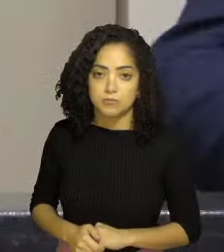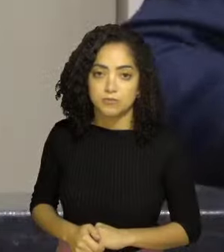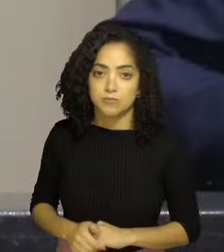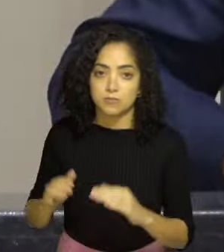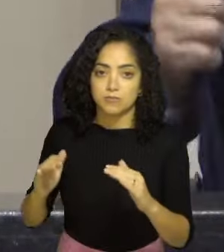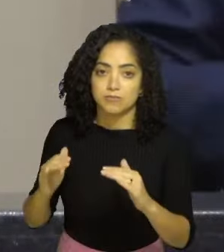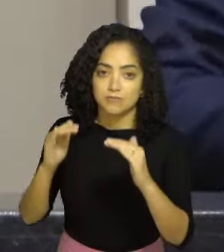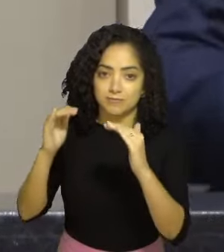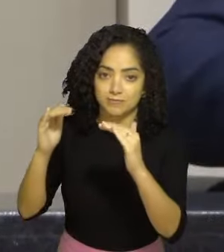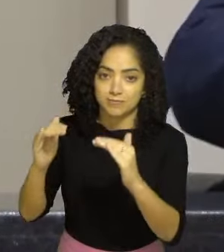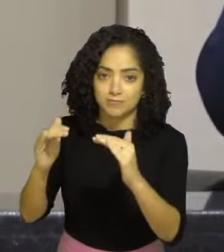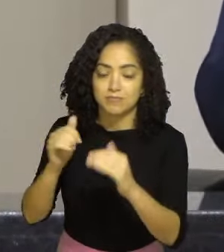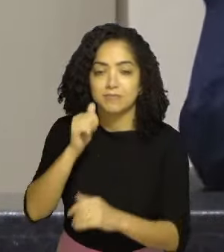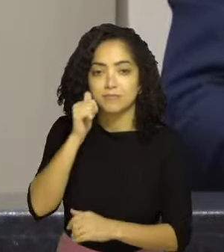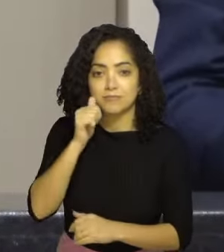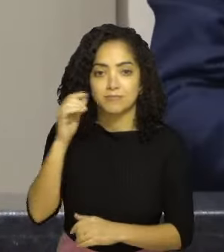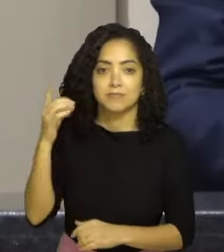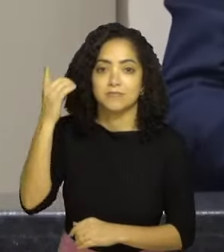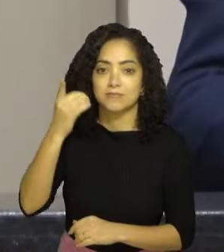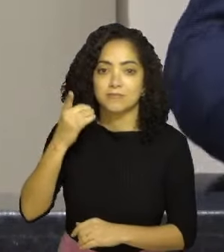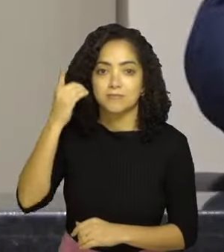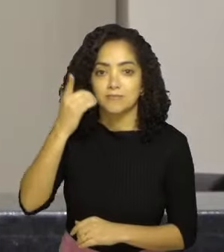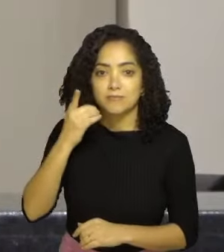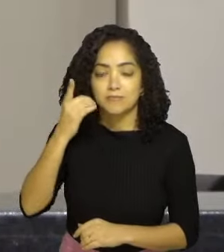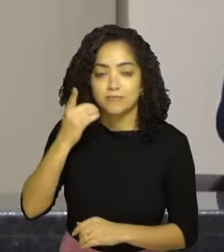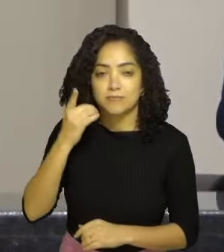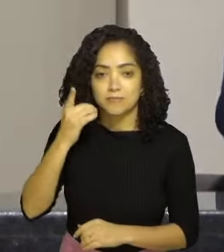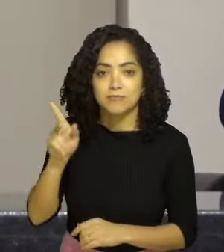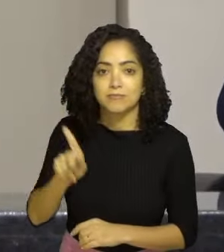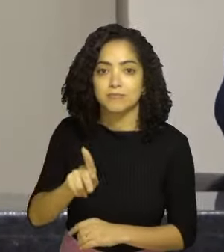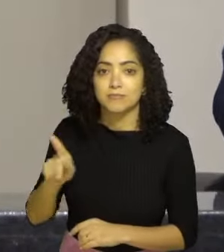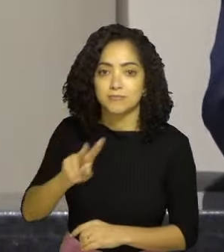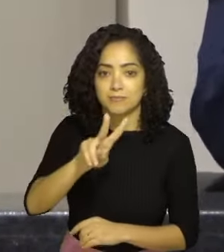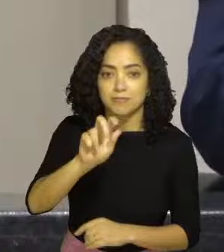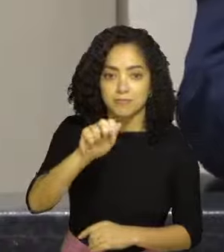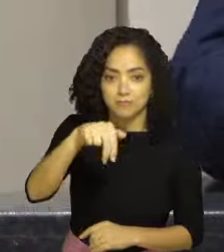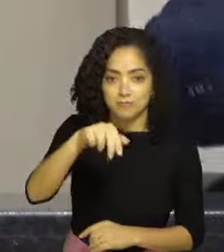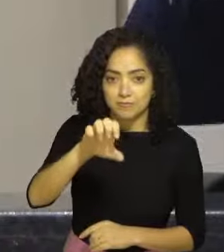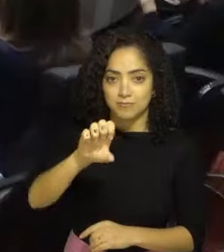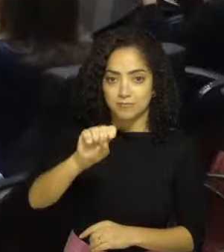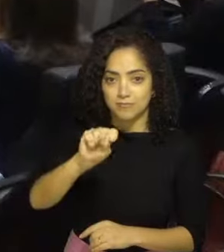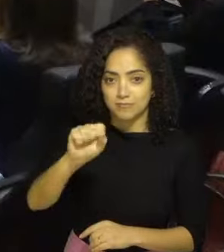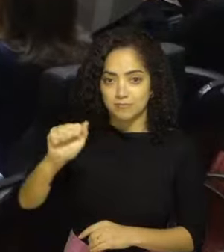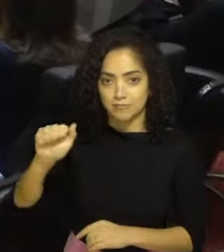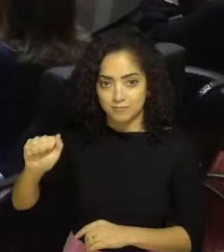Excelentíssima senhora deputada estadual, professora Vanessa da Rosa.